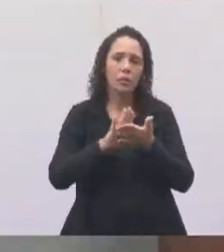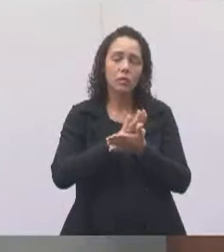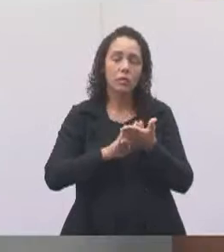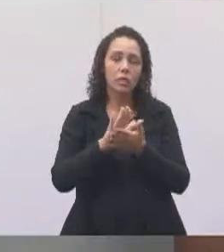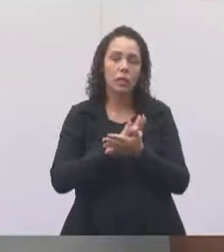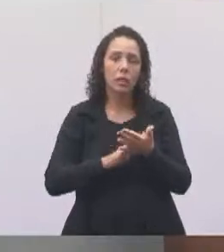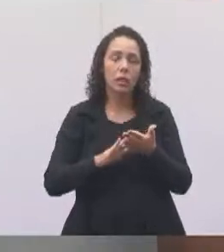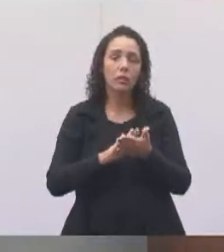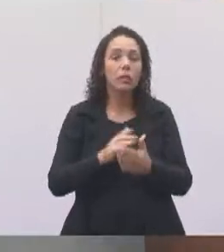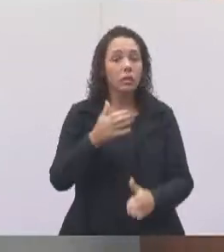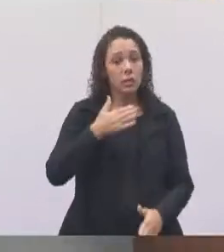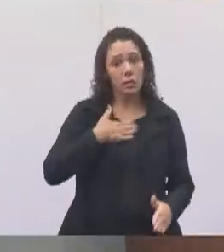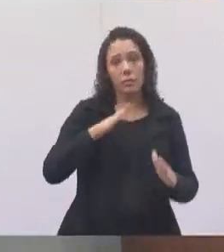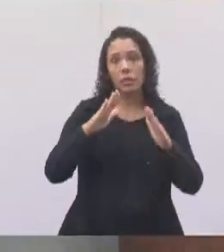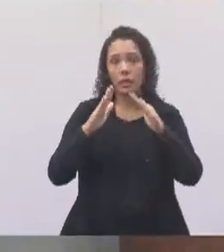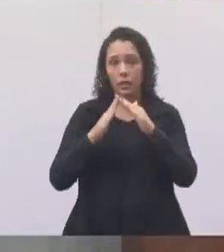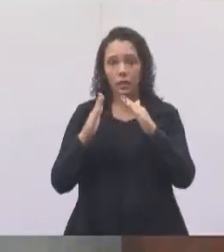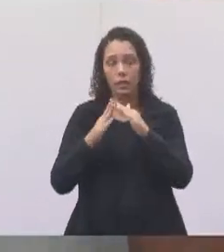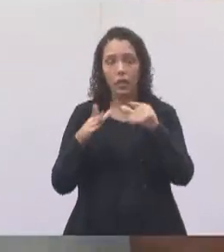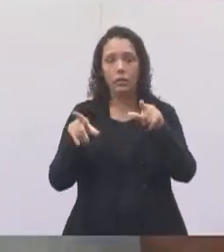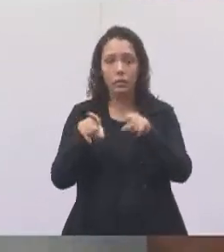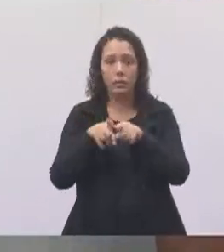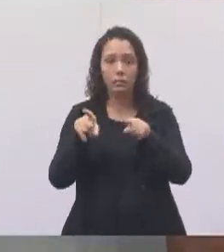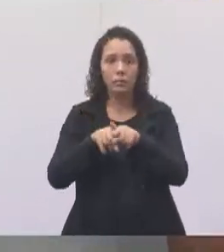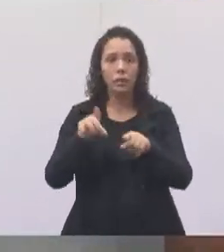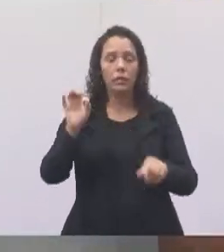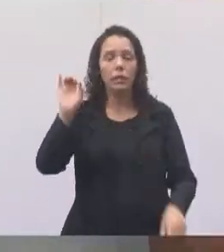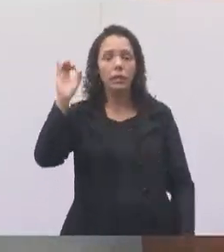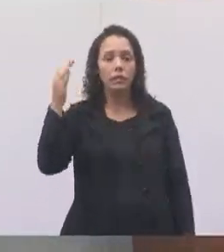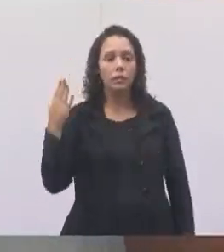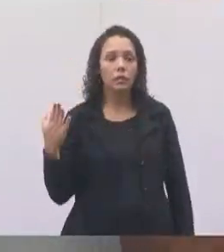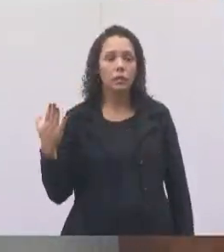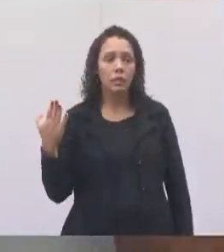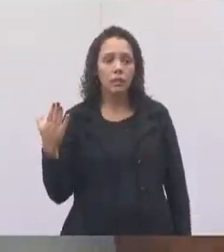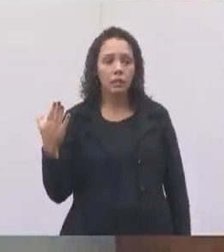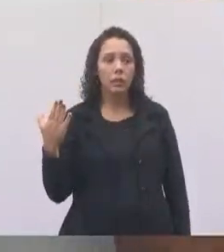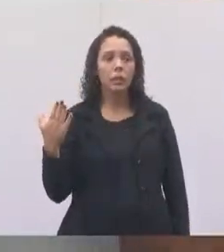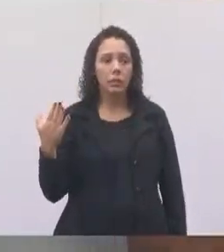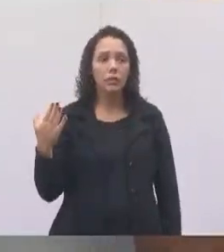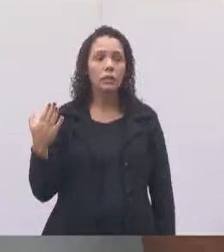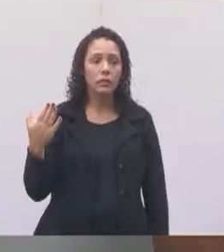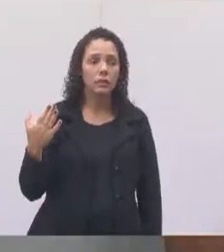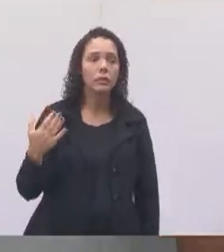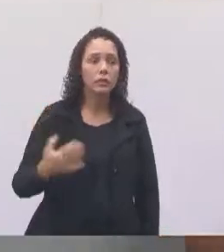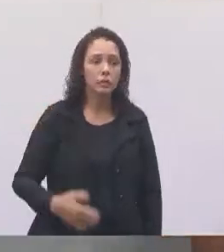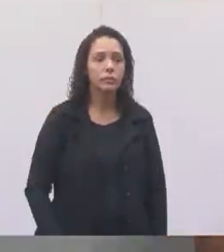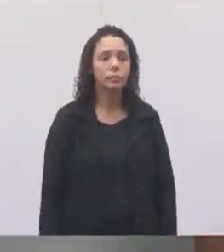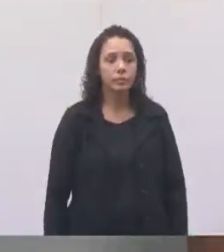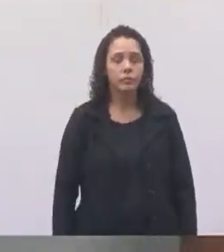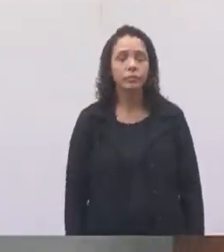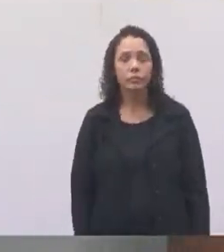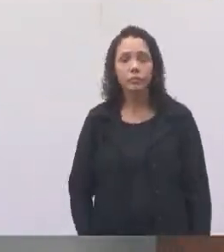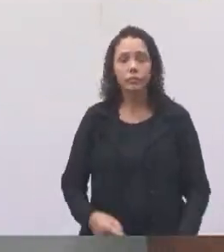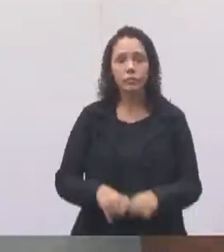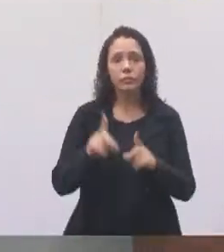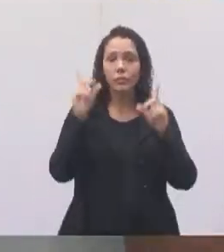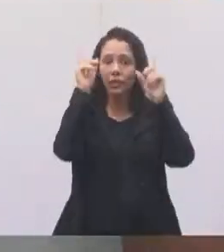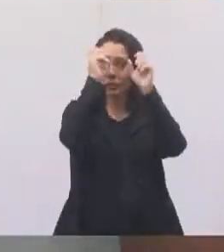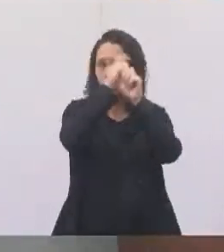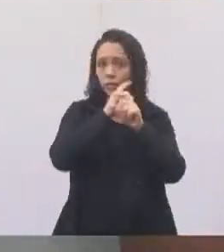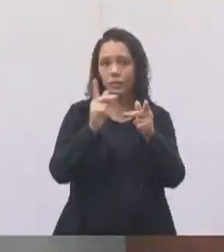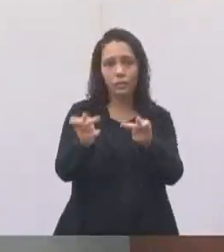até mesmo aqui na minha casa, que com a força do sagrado, graças a Deus, é minha, está paga, mas dificilmente eu